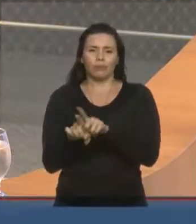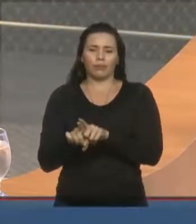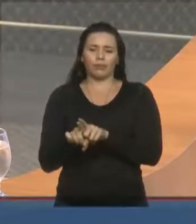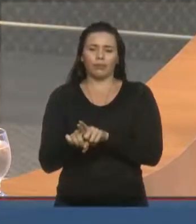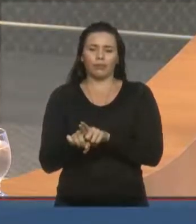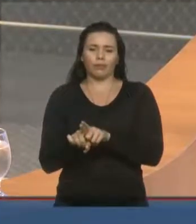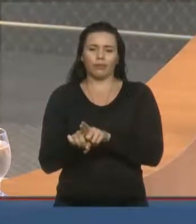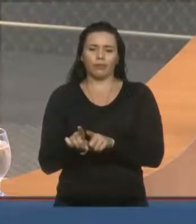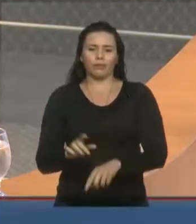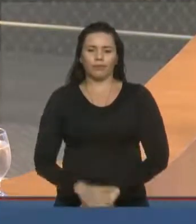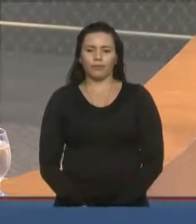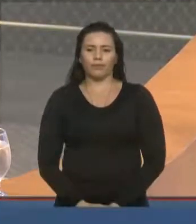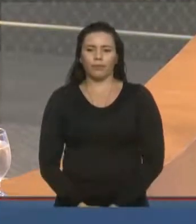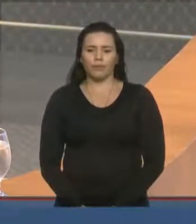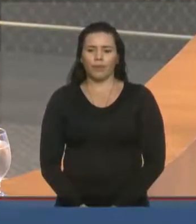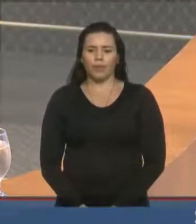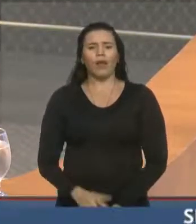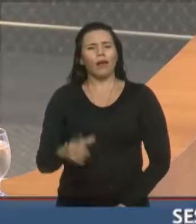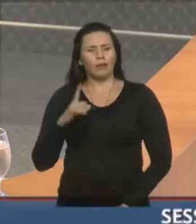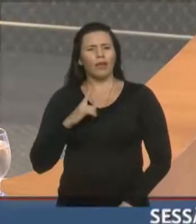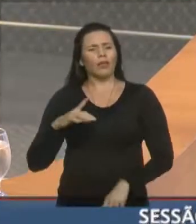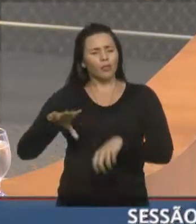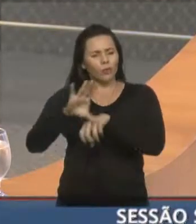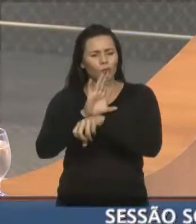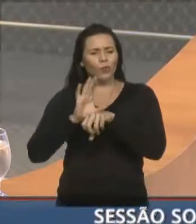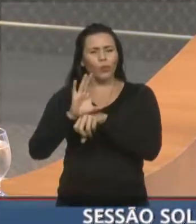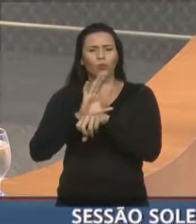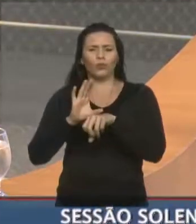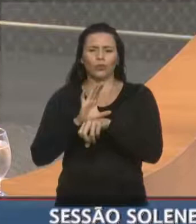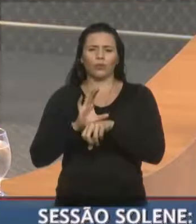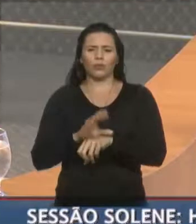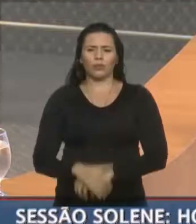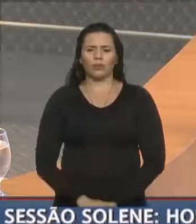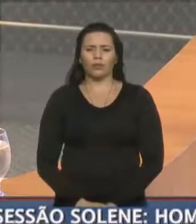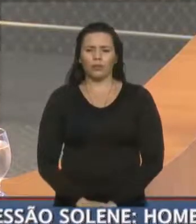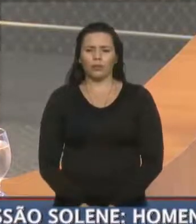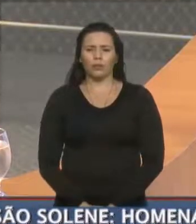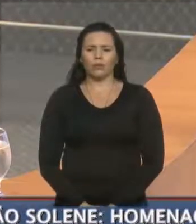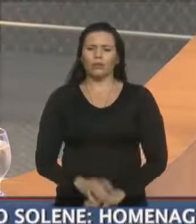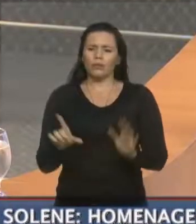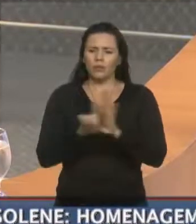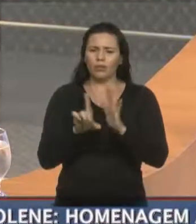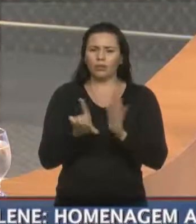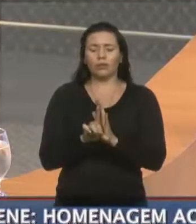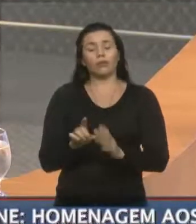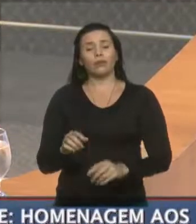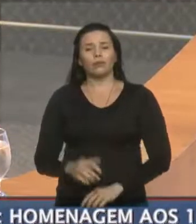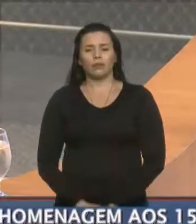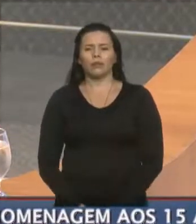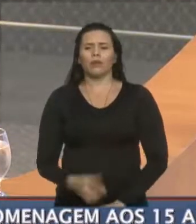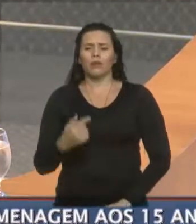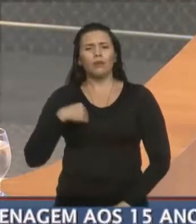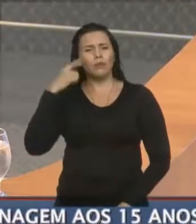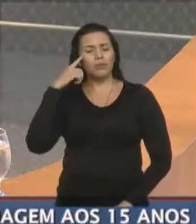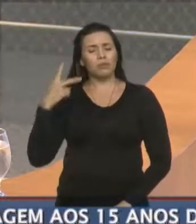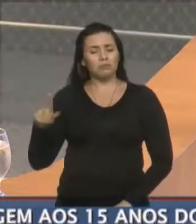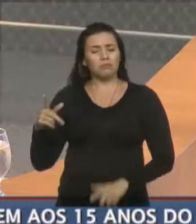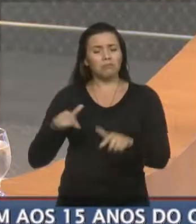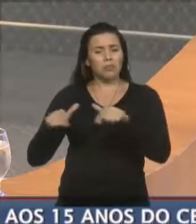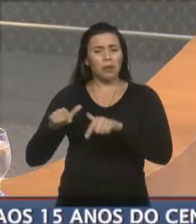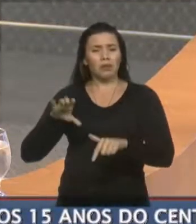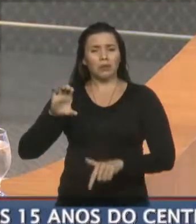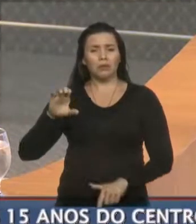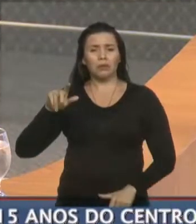apenas constitucionais, mas até mesmo divinos, são muitos. Esse trabalho que garante